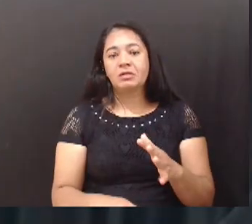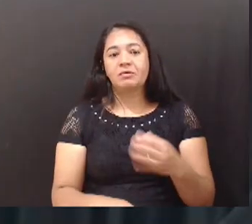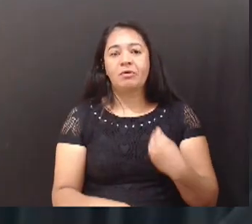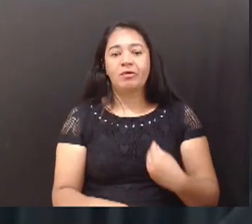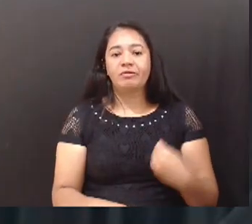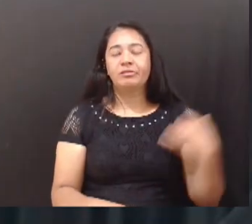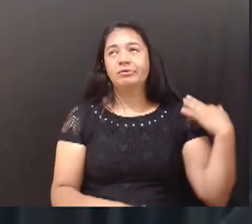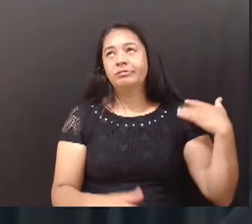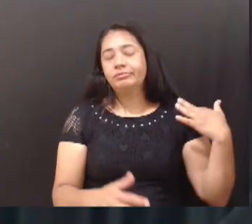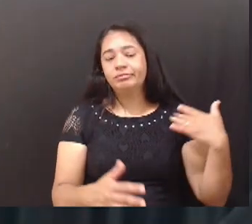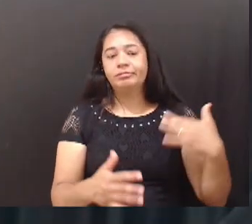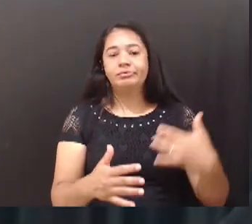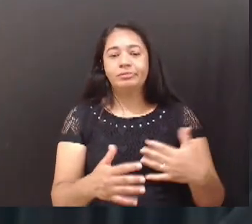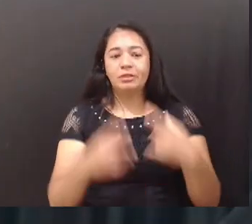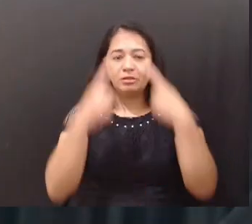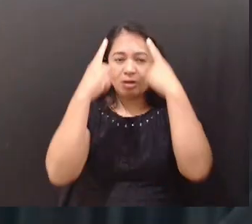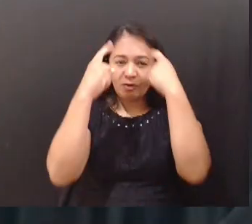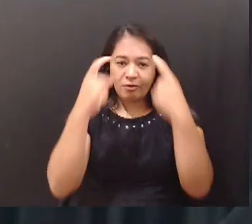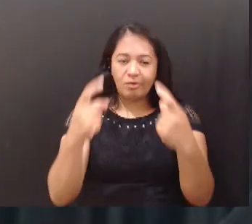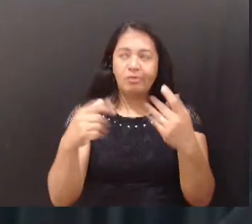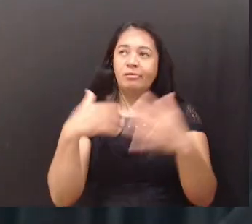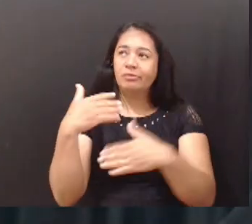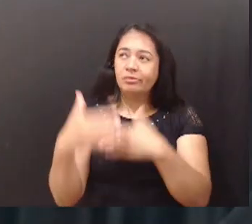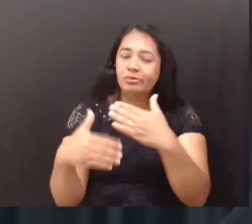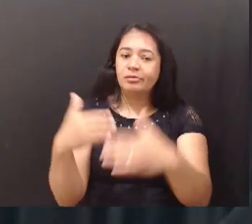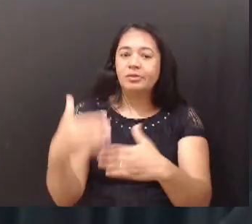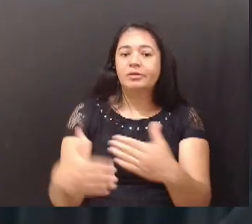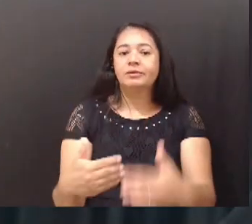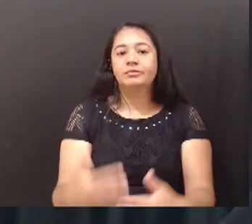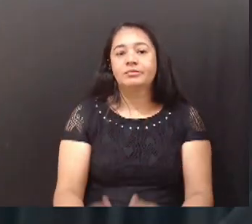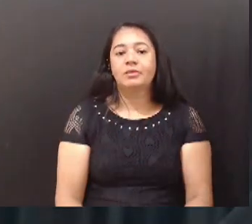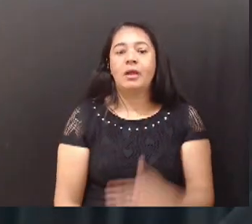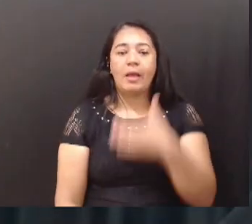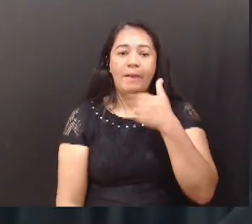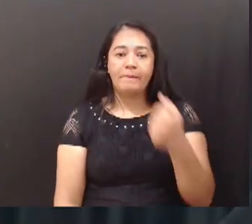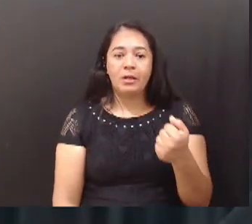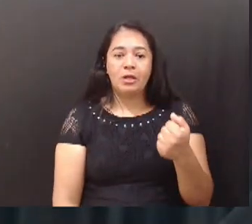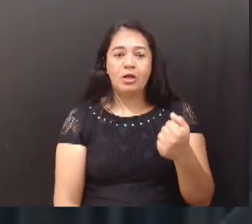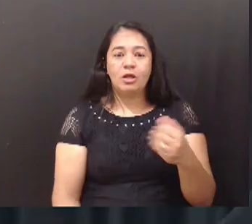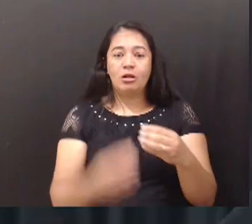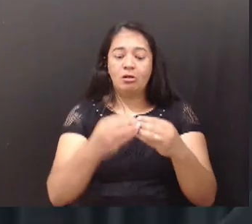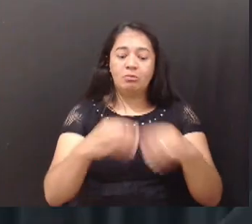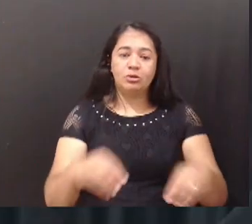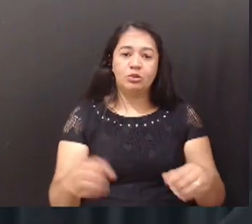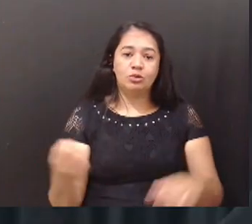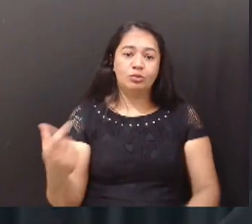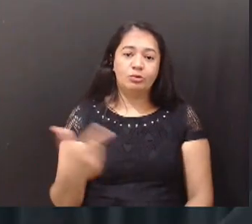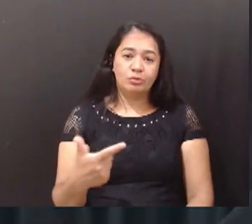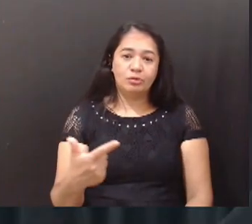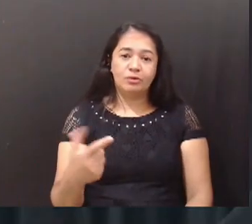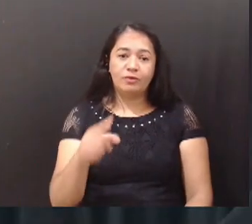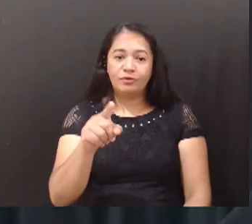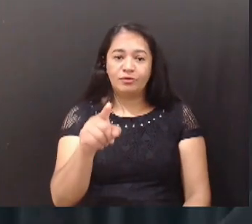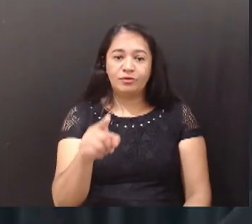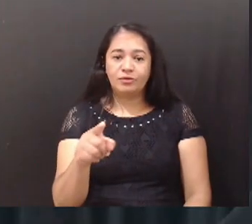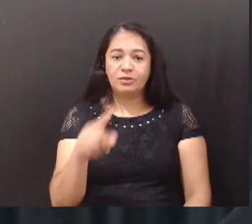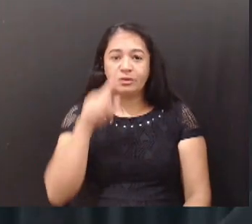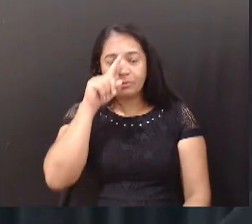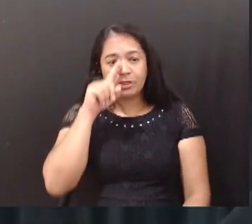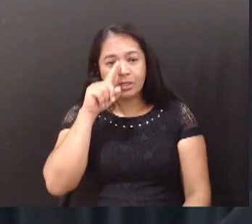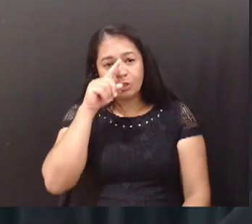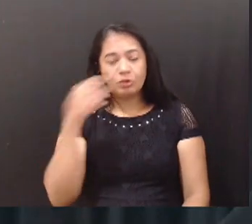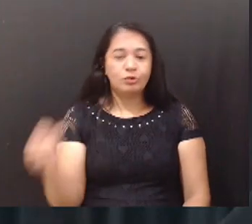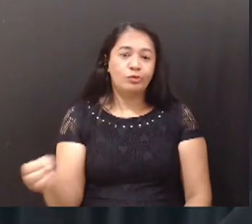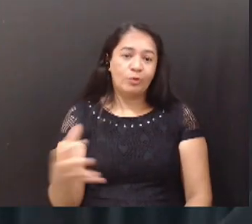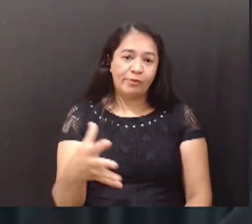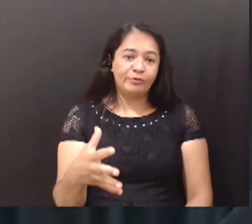muita violência e etc, etc. E é melhor o caos conhecido do que você arriscar algo novo e o novo